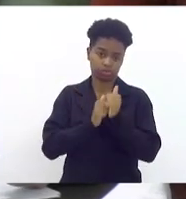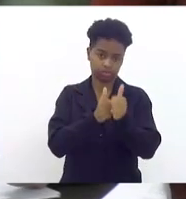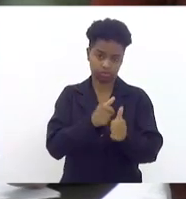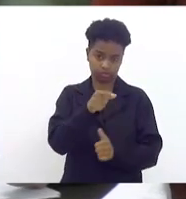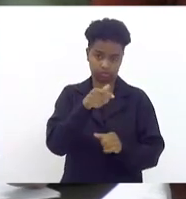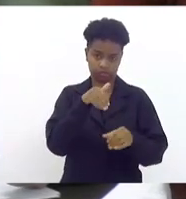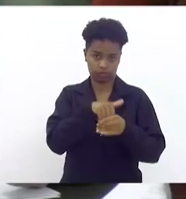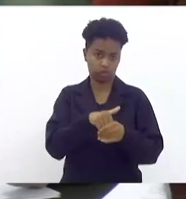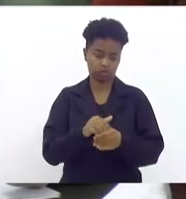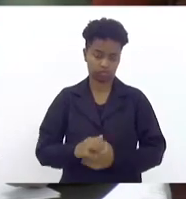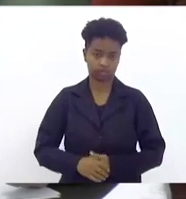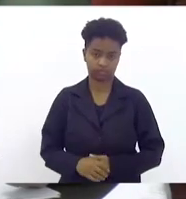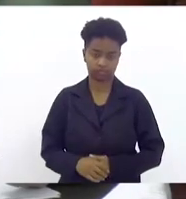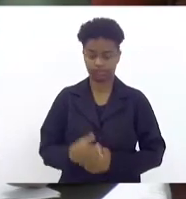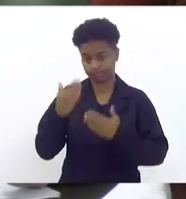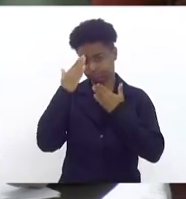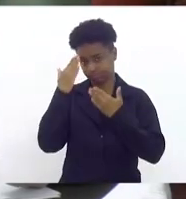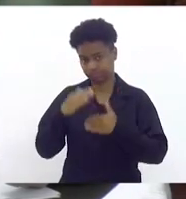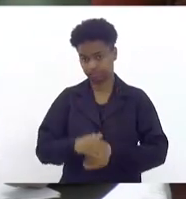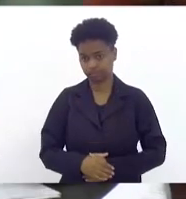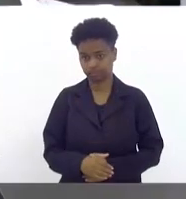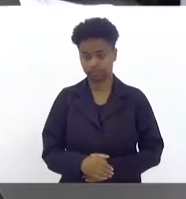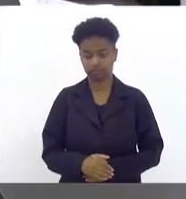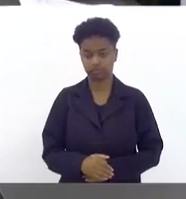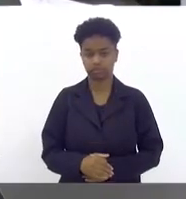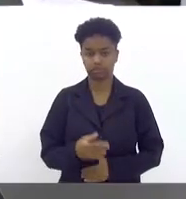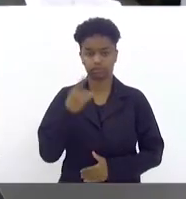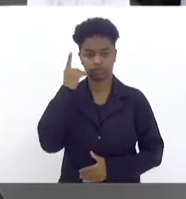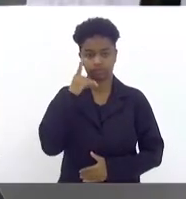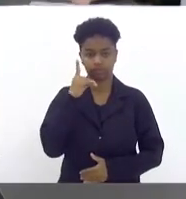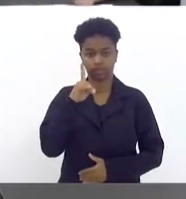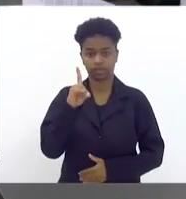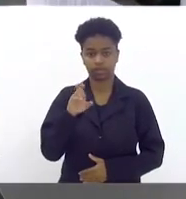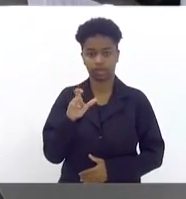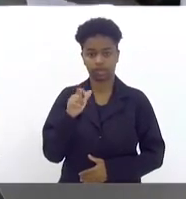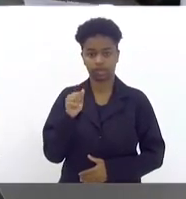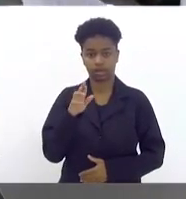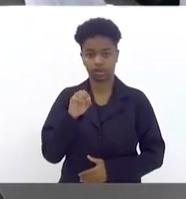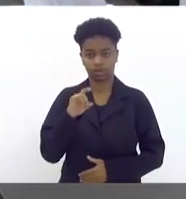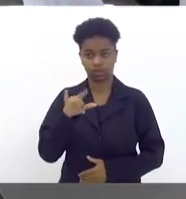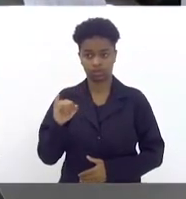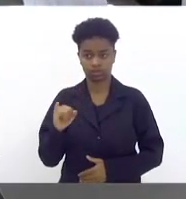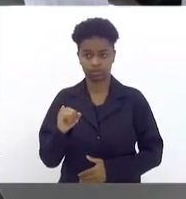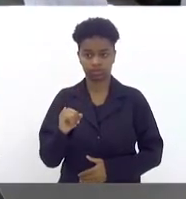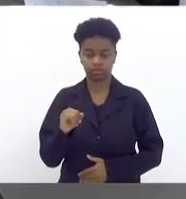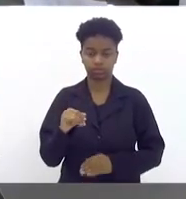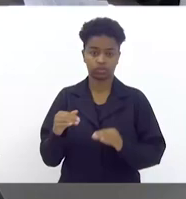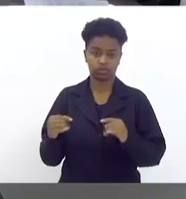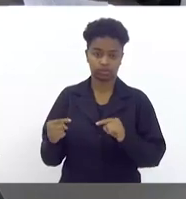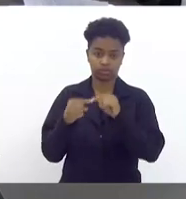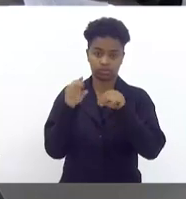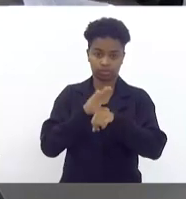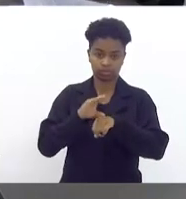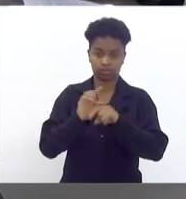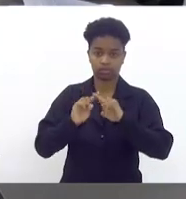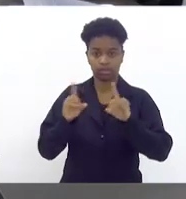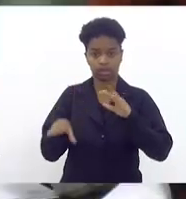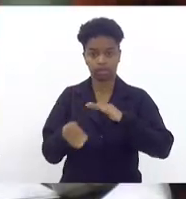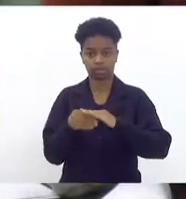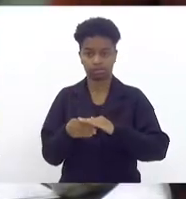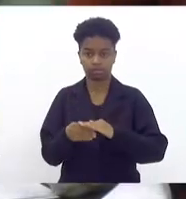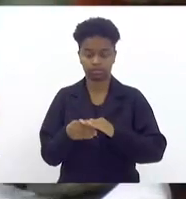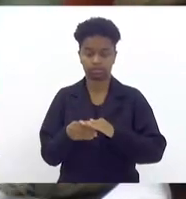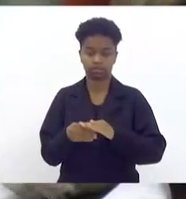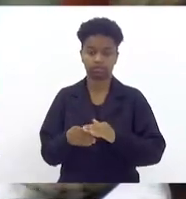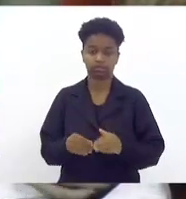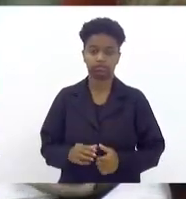senhor. Agradeço. Deputado Guilherme Delaroli, então... Constitucionalidade com emendas. Incorporou, concluindo por